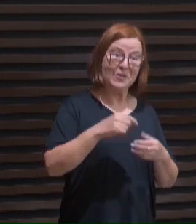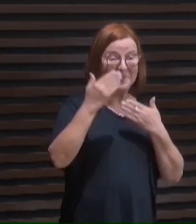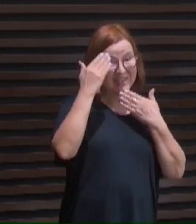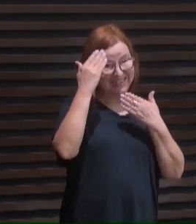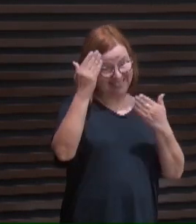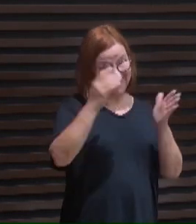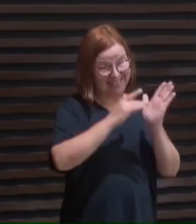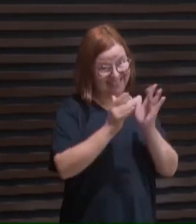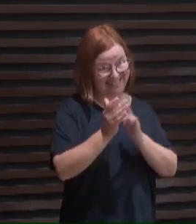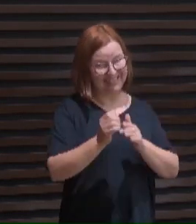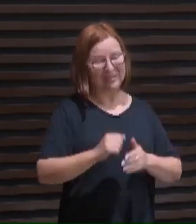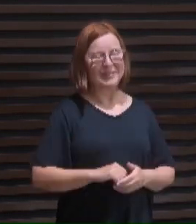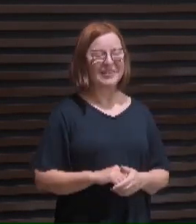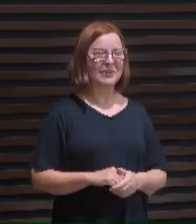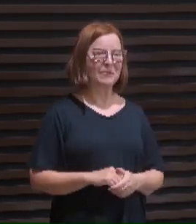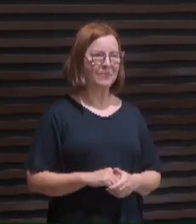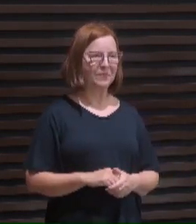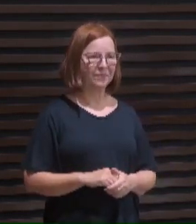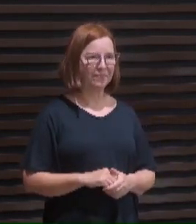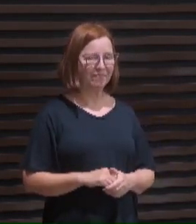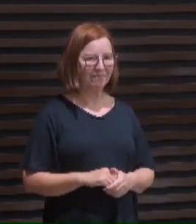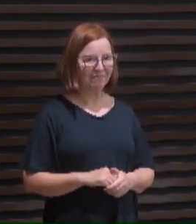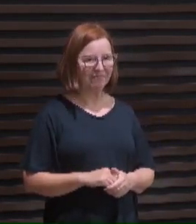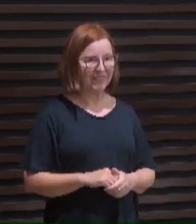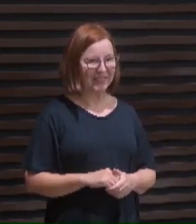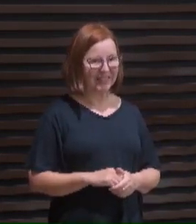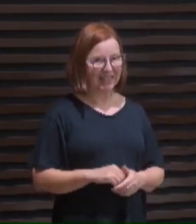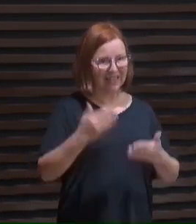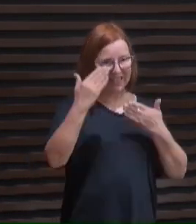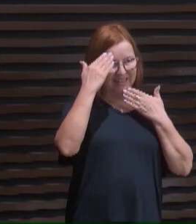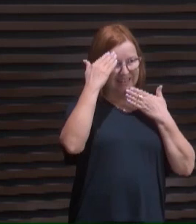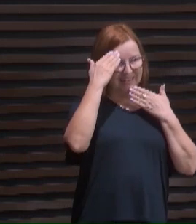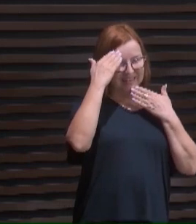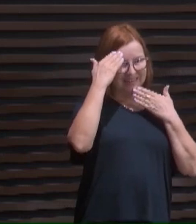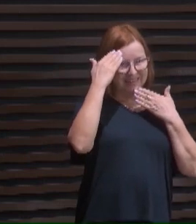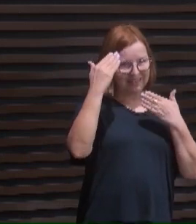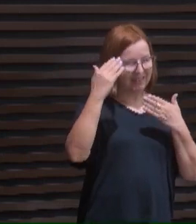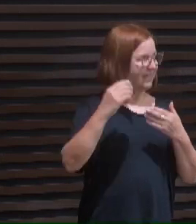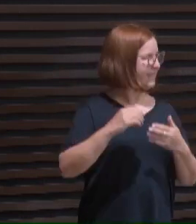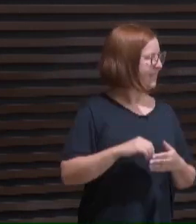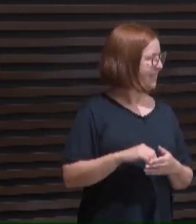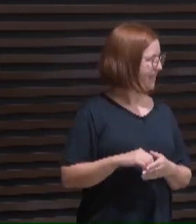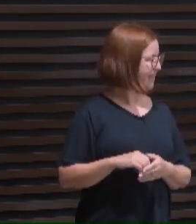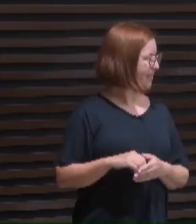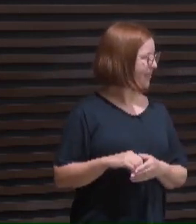filauguros, com filautóis. Eu amo tanto a mim mesmo,